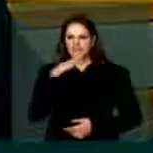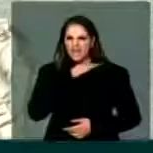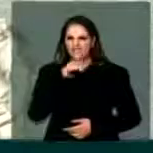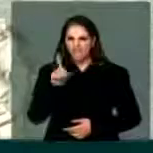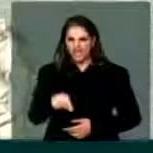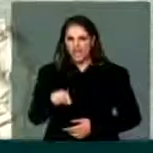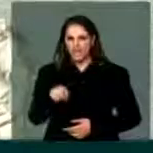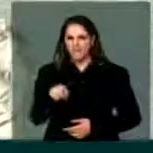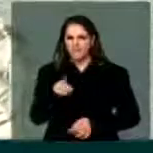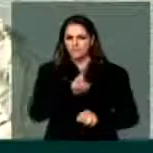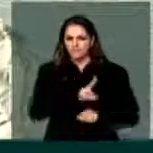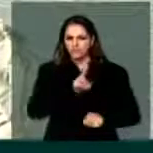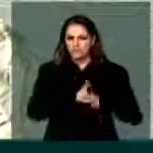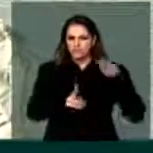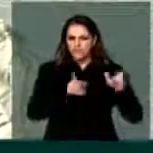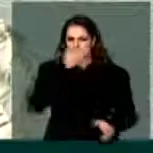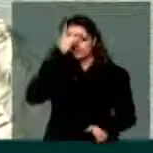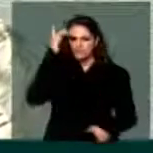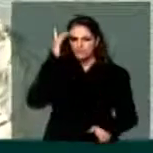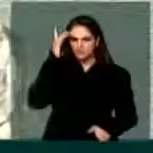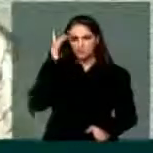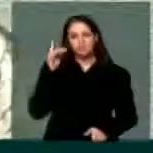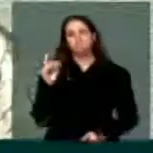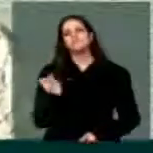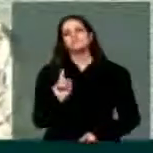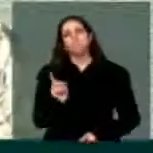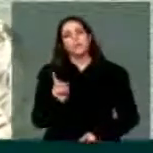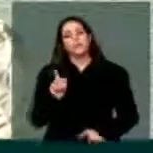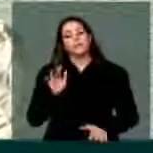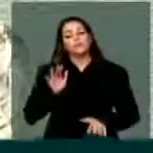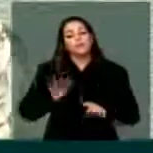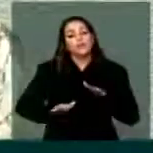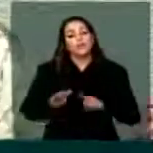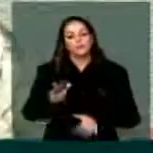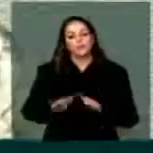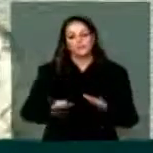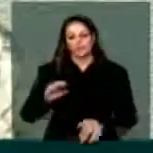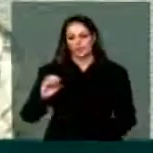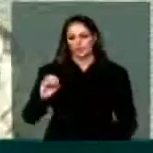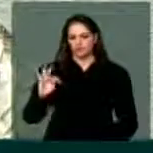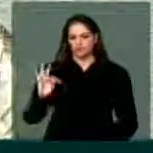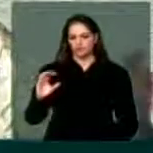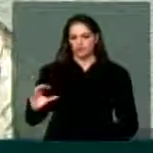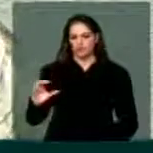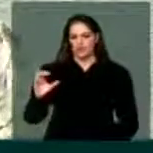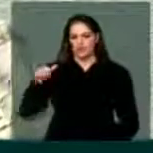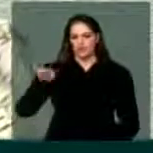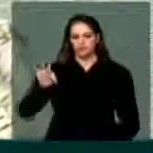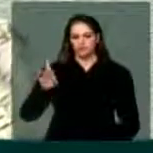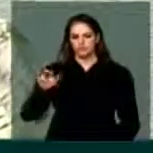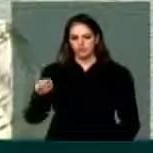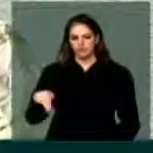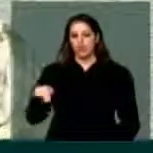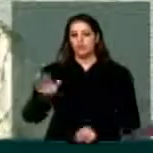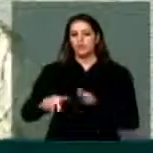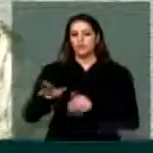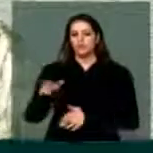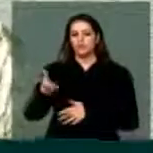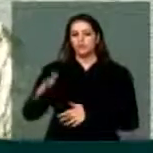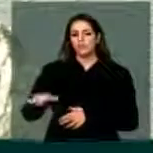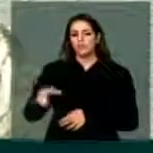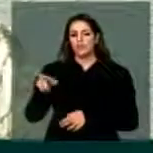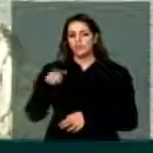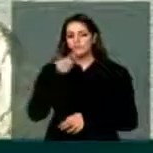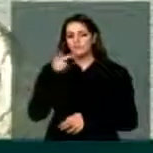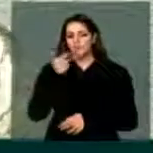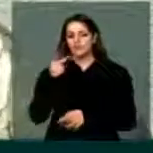creio que não para proteger autoridades, talvez como veio da UTC Constran, para não falar sobre a operação do Maranhão, a operação